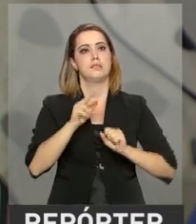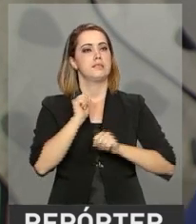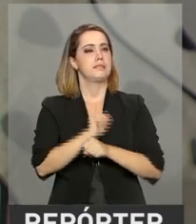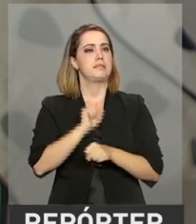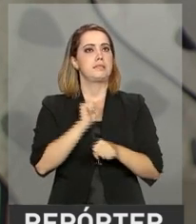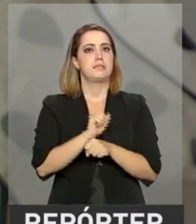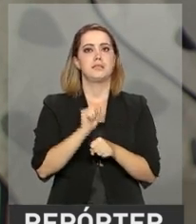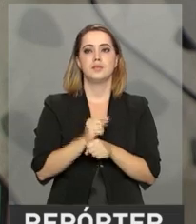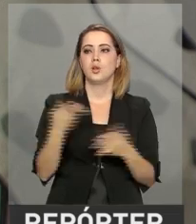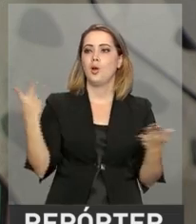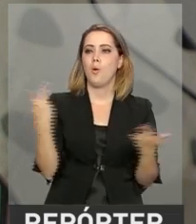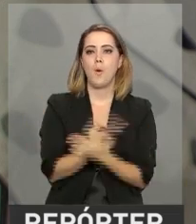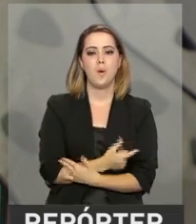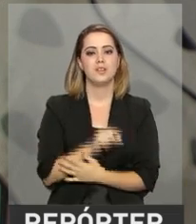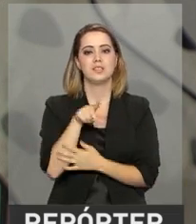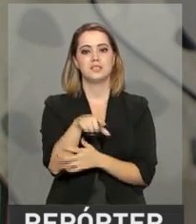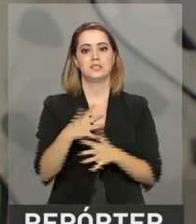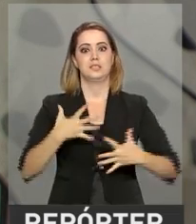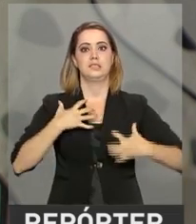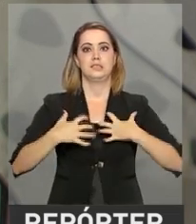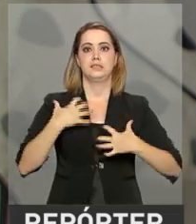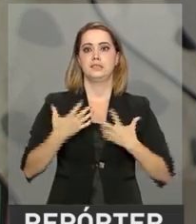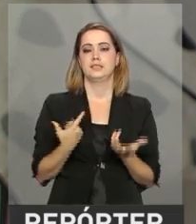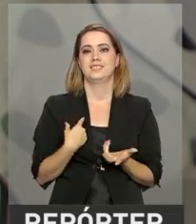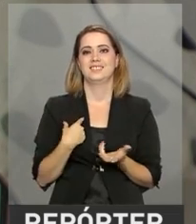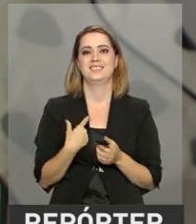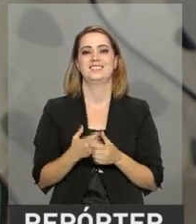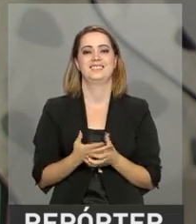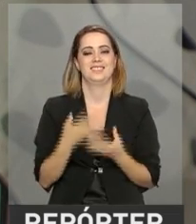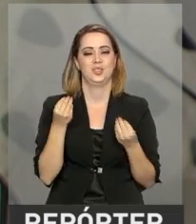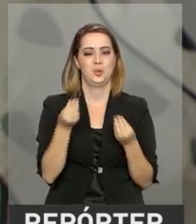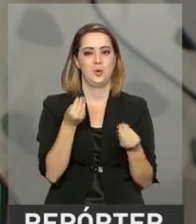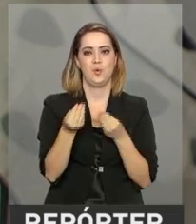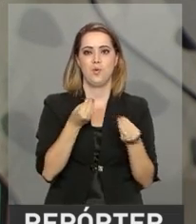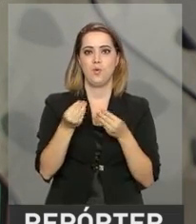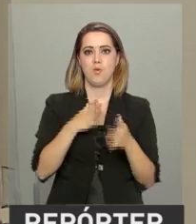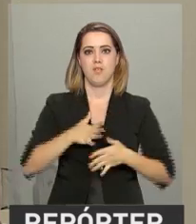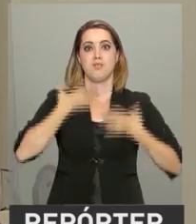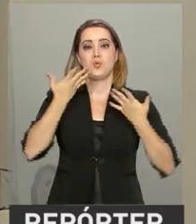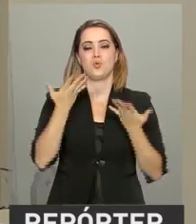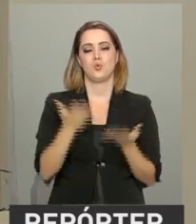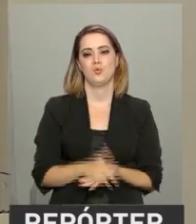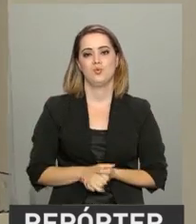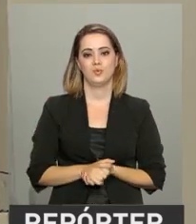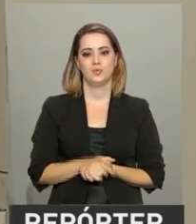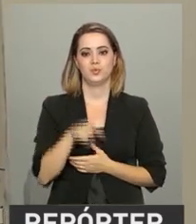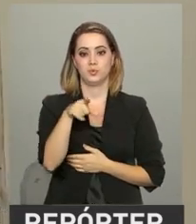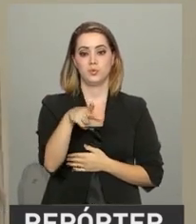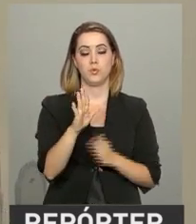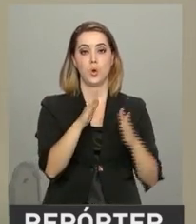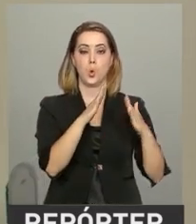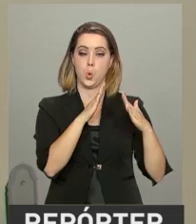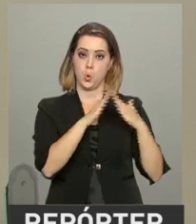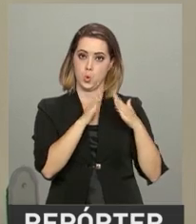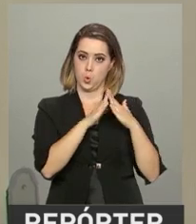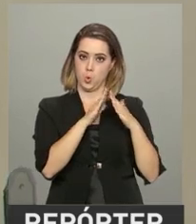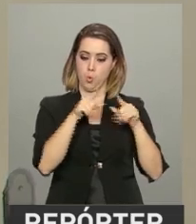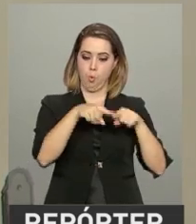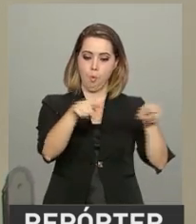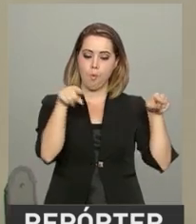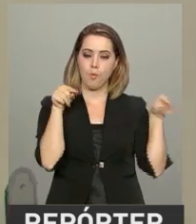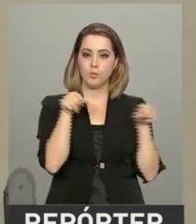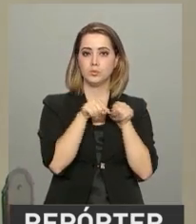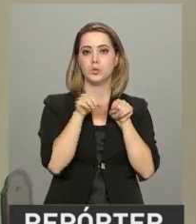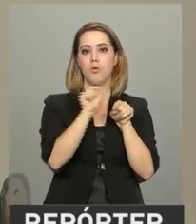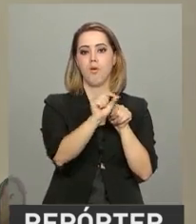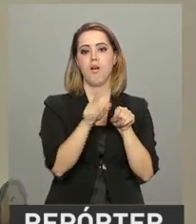tempo que quando acontece você não sabe como é que age assim né fica meio no susto o quarto de hóspedes aqui da casa do Danilo e da